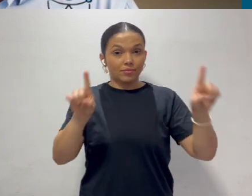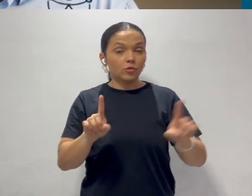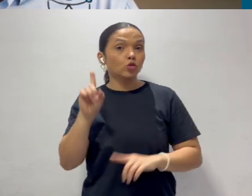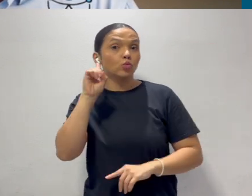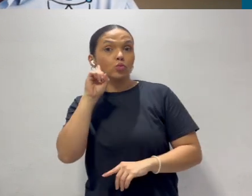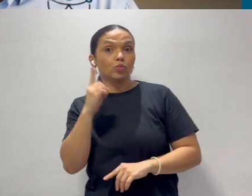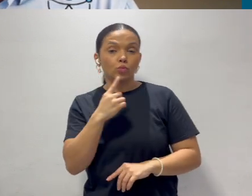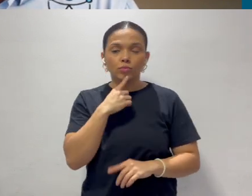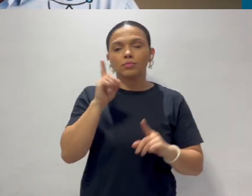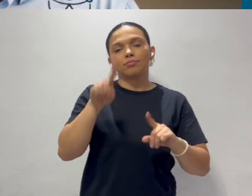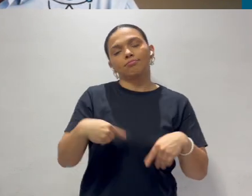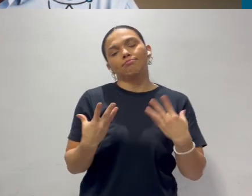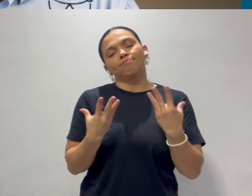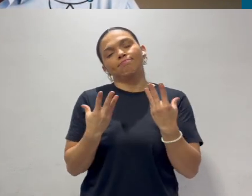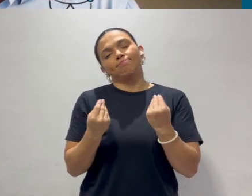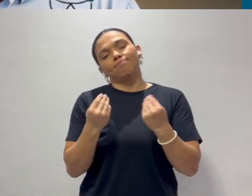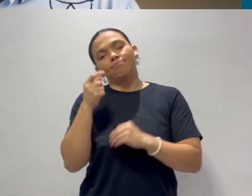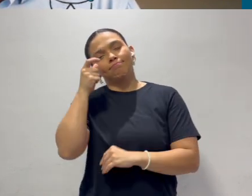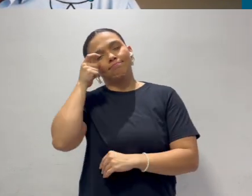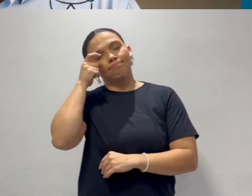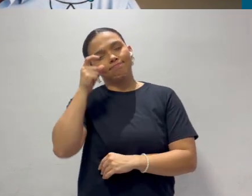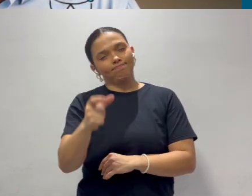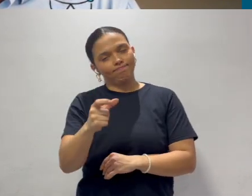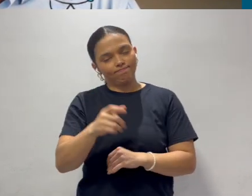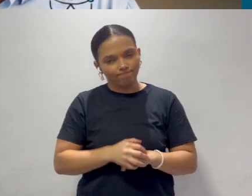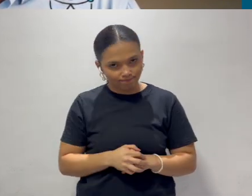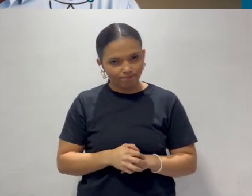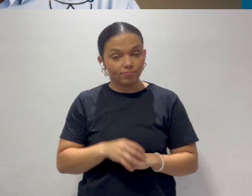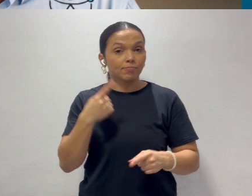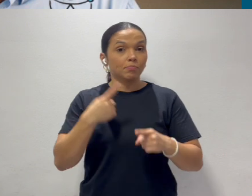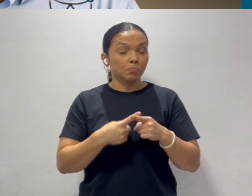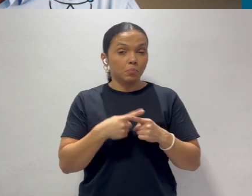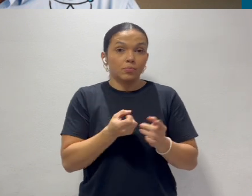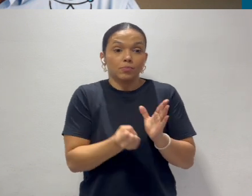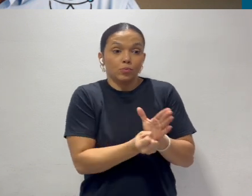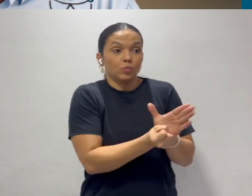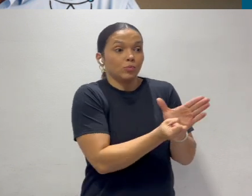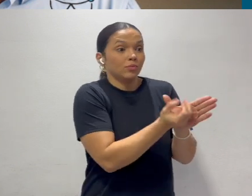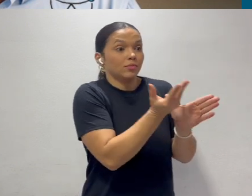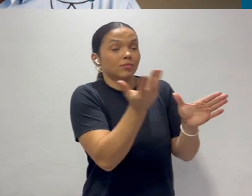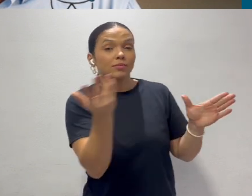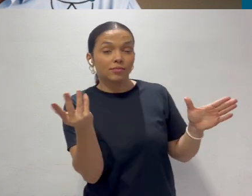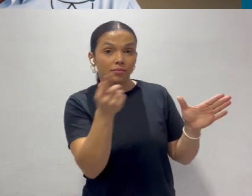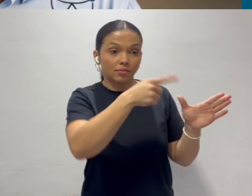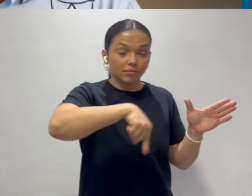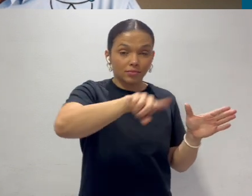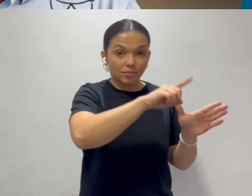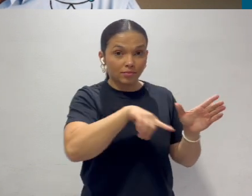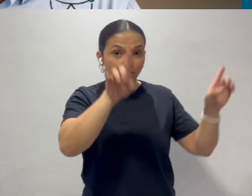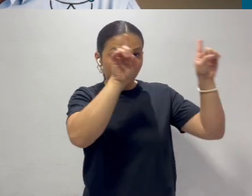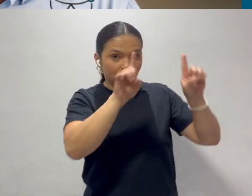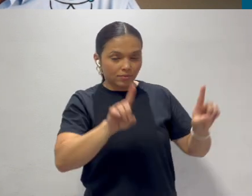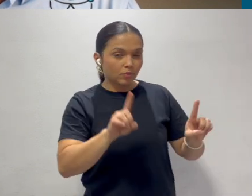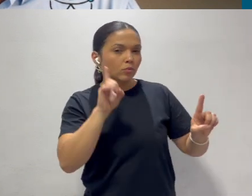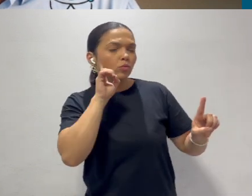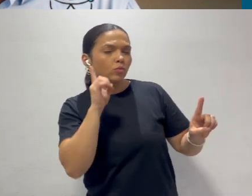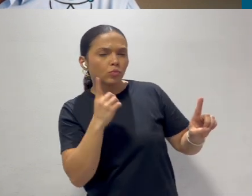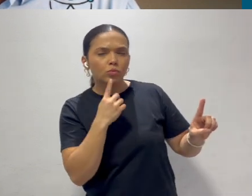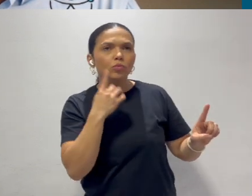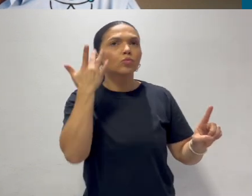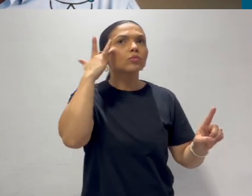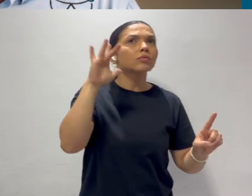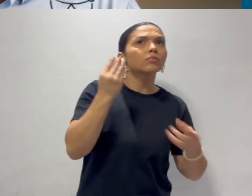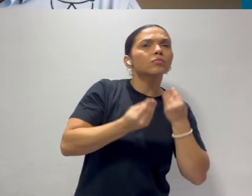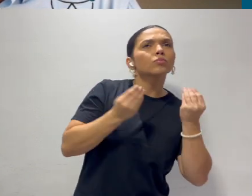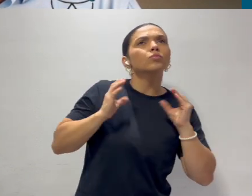deficiência auditiva, ela é muito interessante, porque muitas vezes o deficiente auditivo ele não sabe como se portar, o que